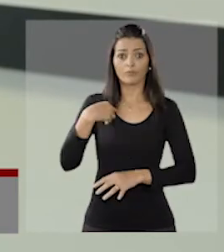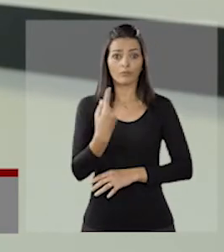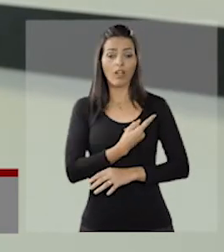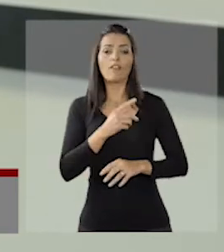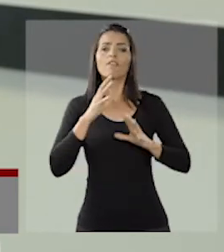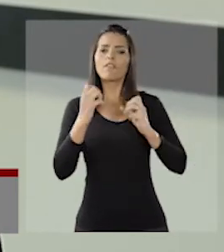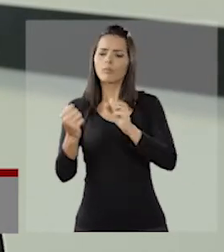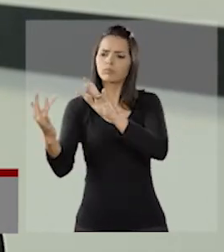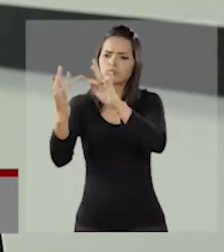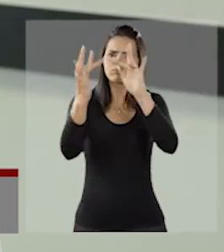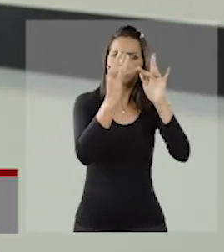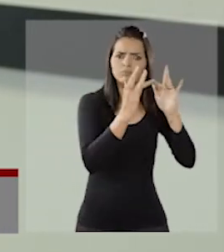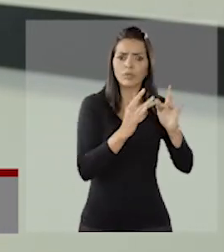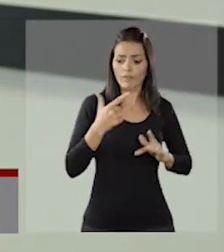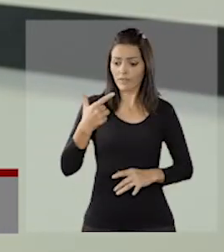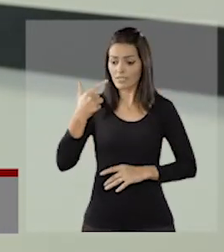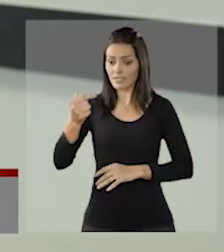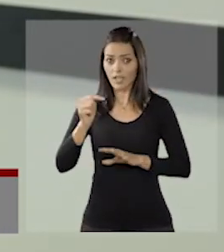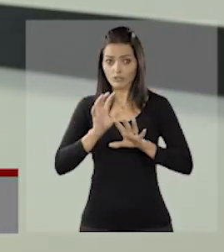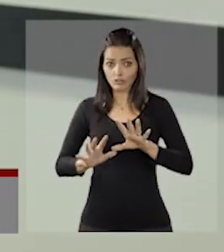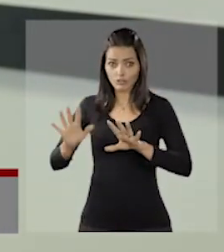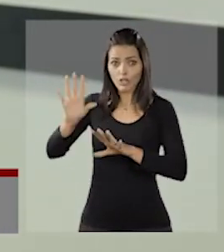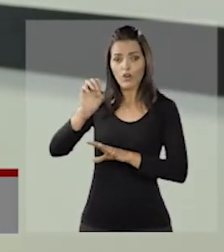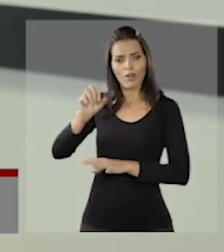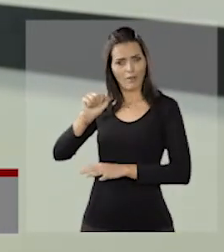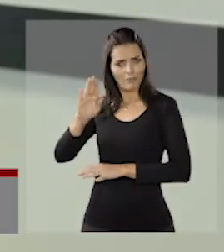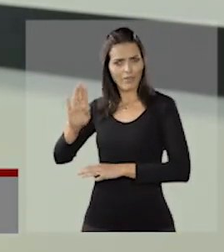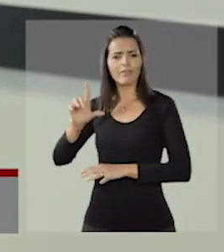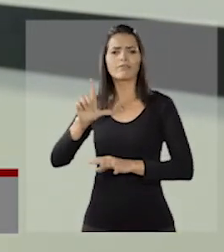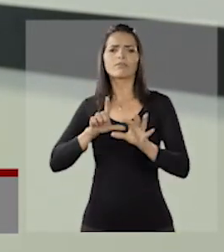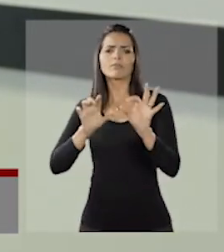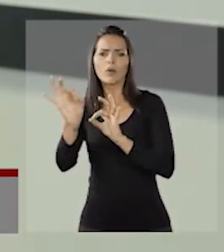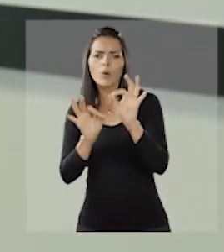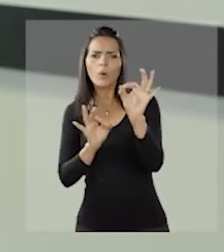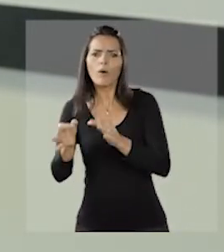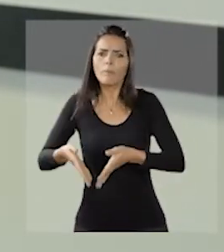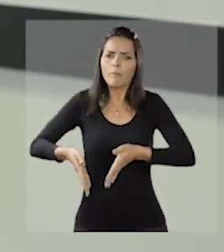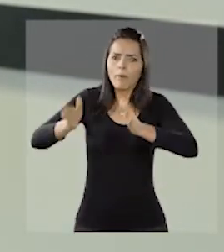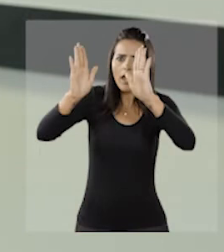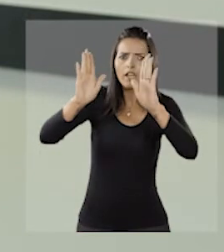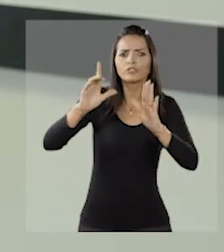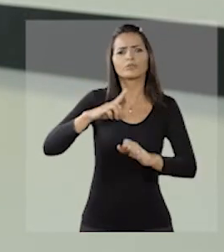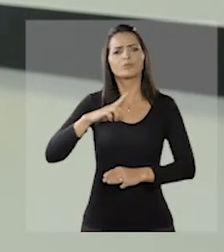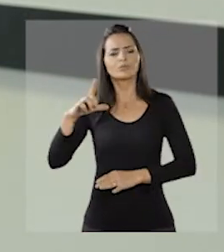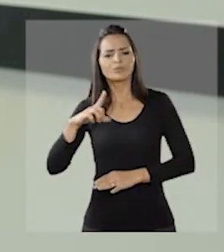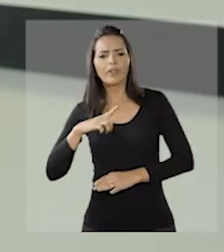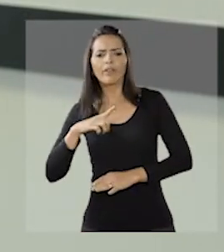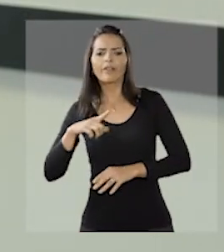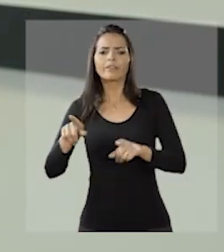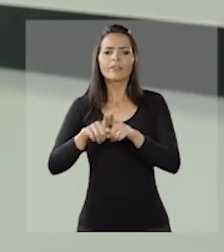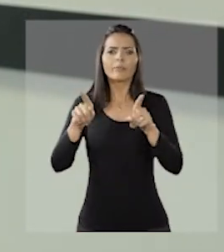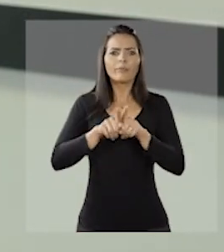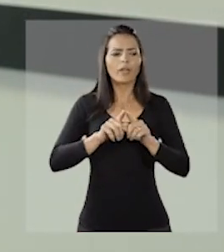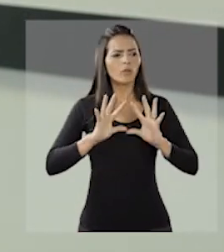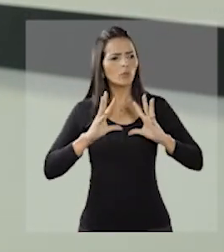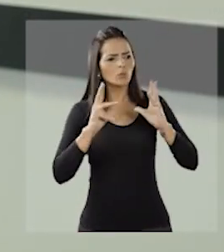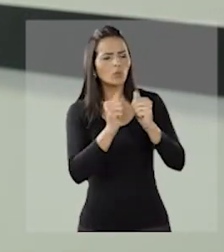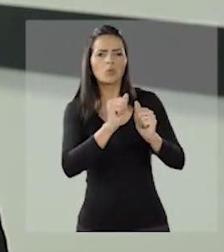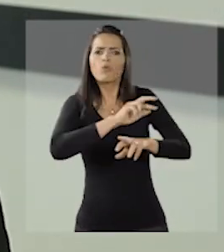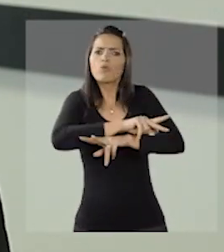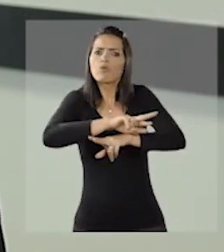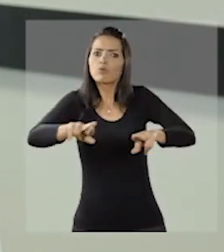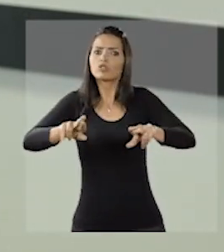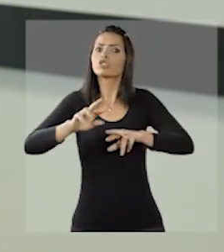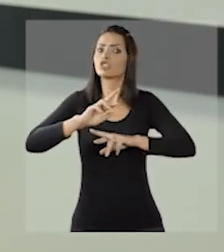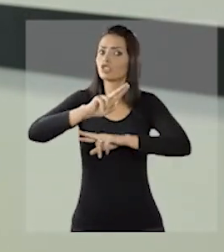são 27 seccionais, nós temos uma estrutura instalada em cada local, portanto com prédios, com edificações